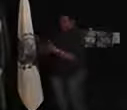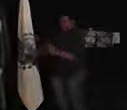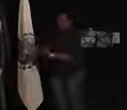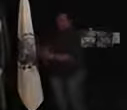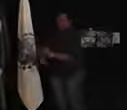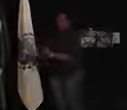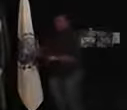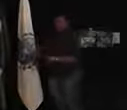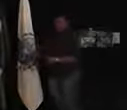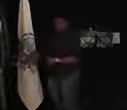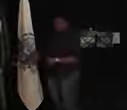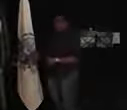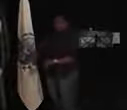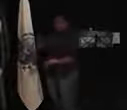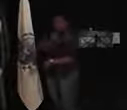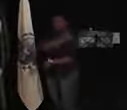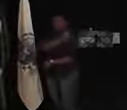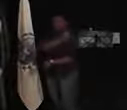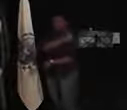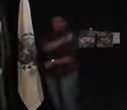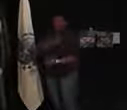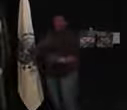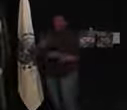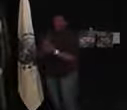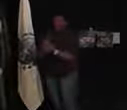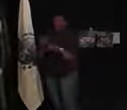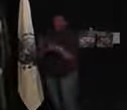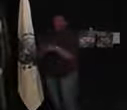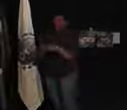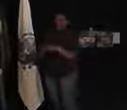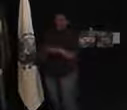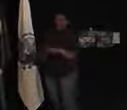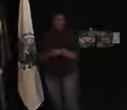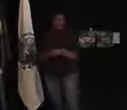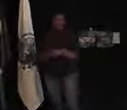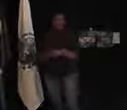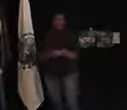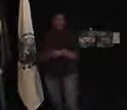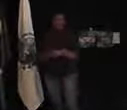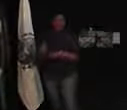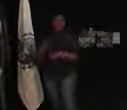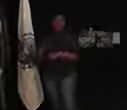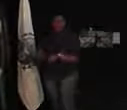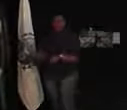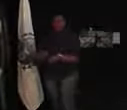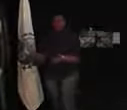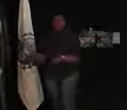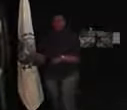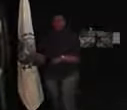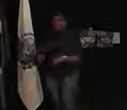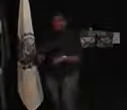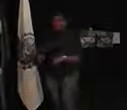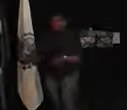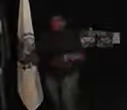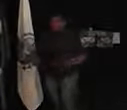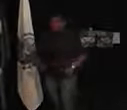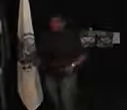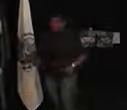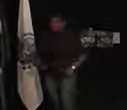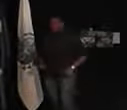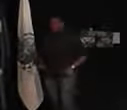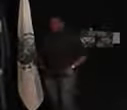aluno. Porque quando isso acontece, é bom não só para o aluno, é bom também para o professor, que vai sofrer muito